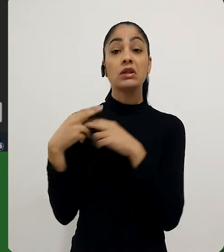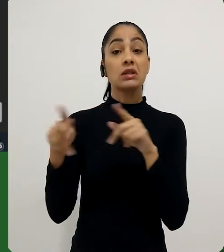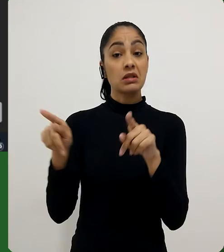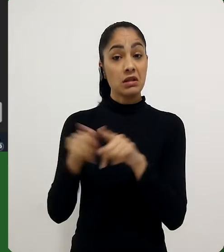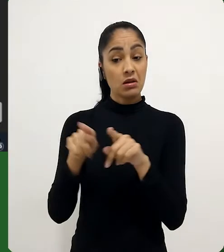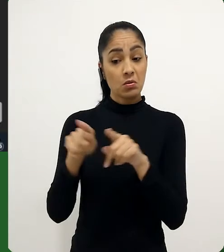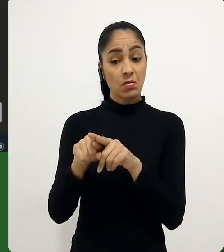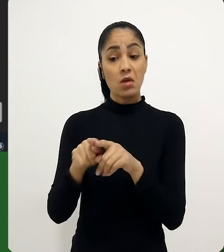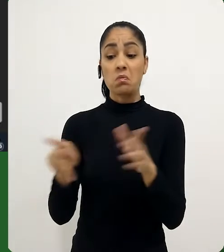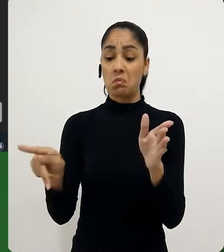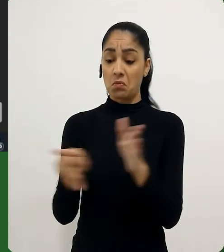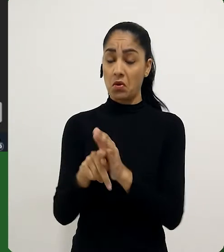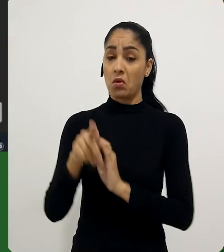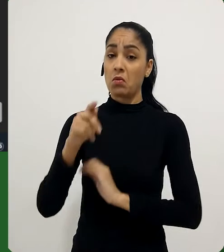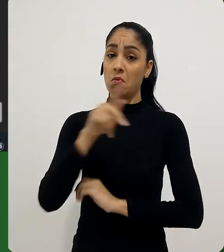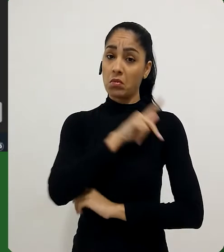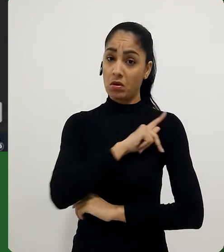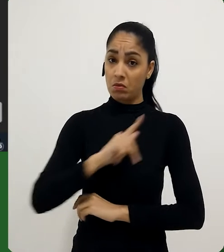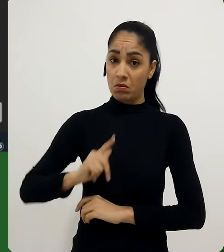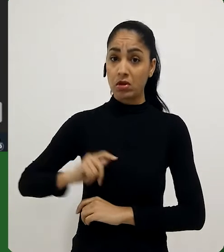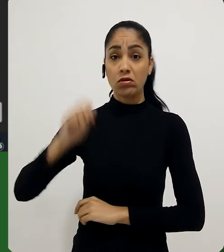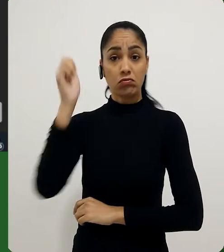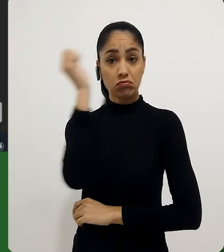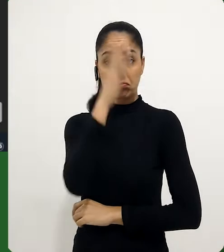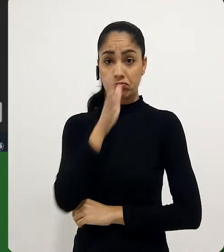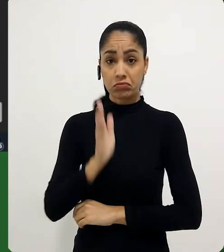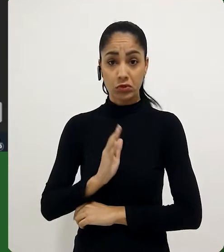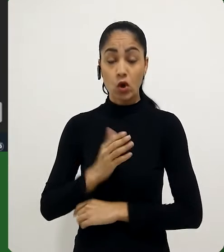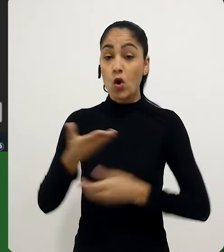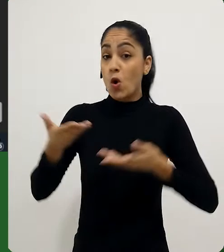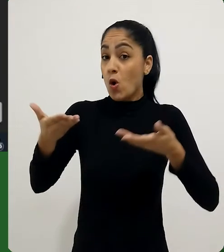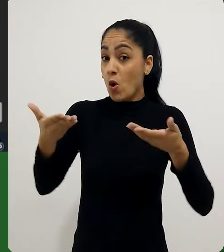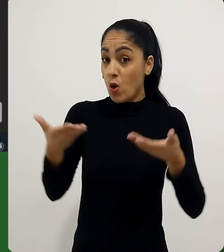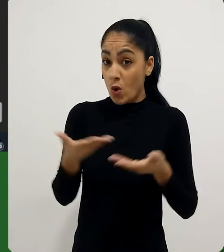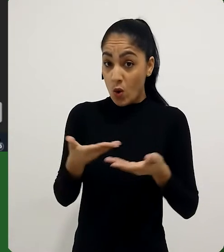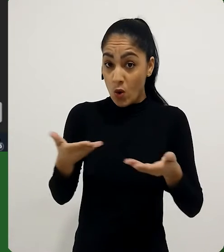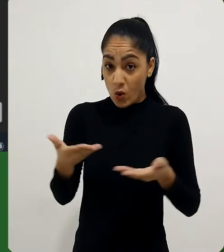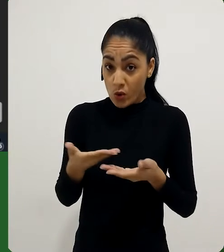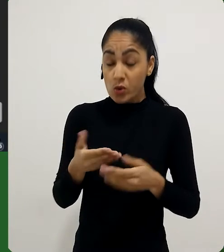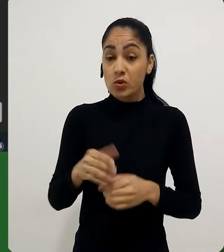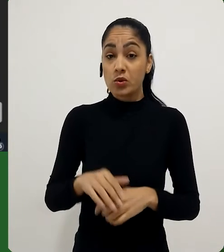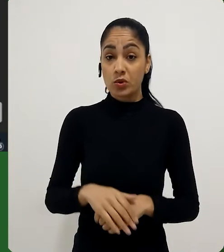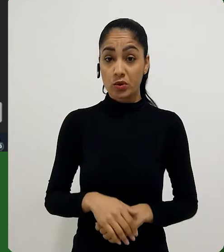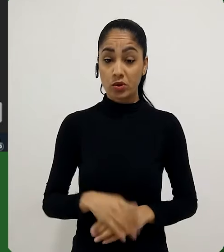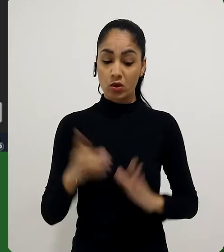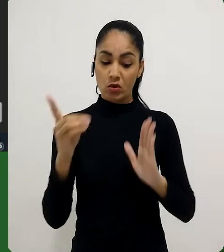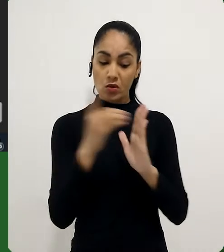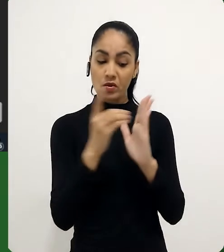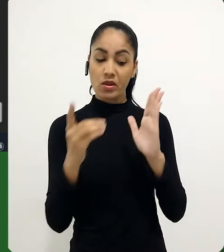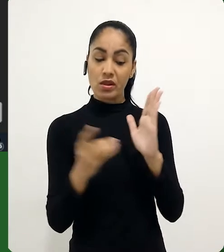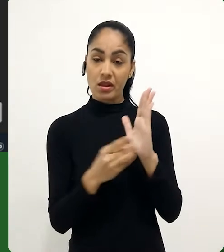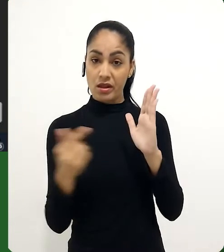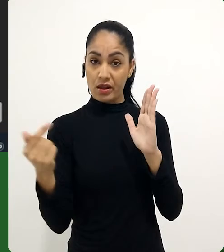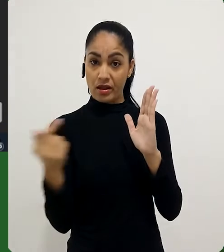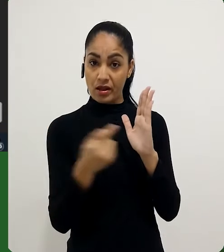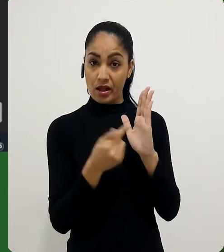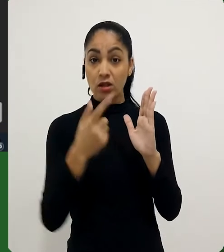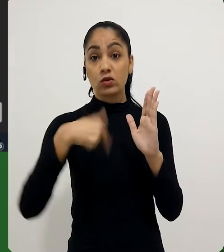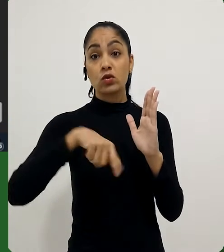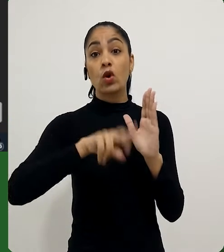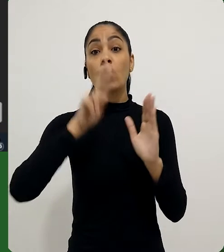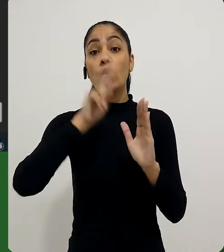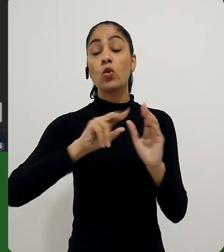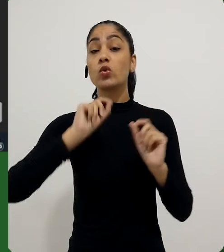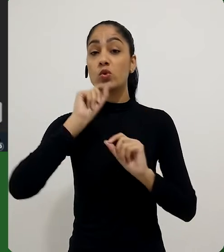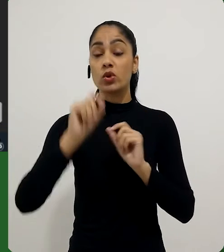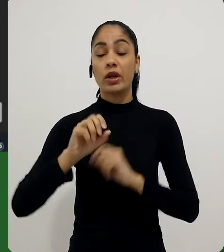ou da ocasião, inclusive para o presidente da República. Então, hoje, né, de